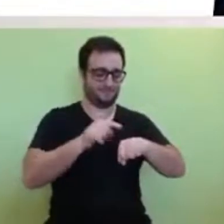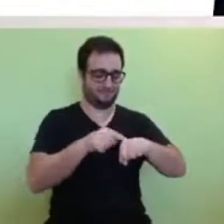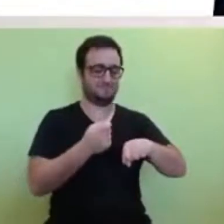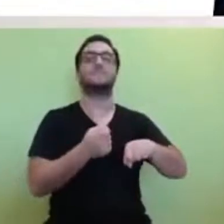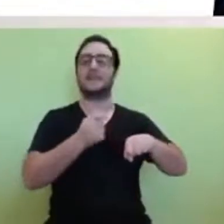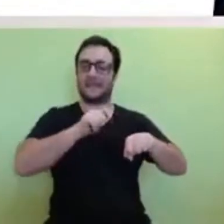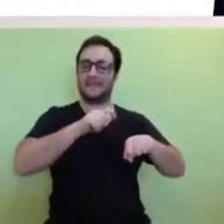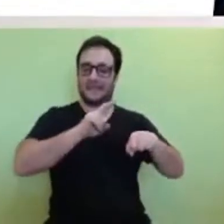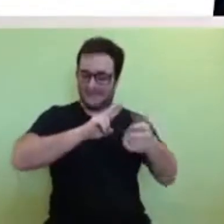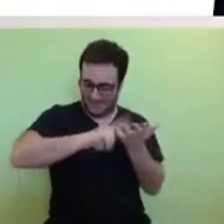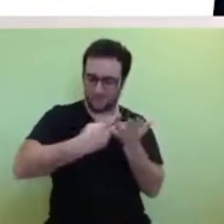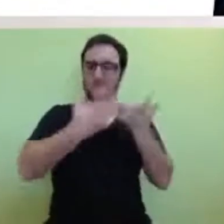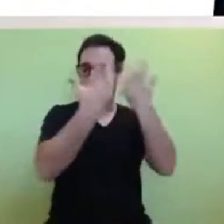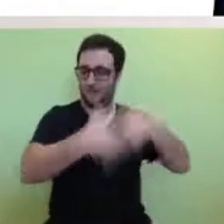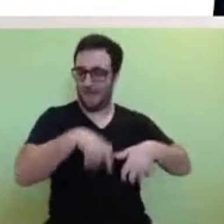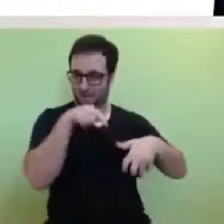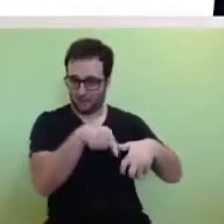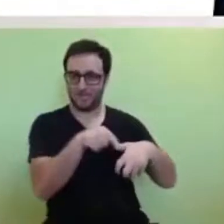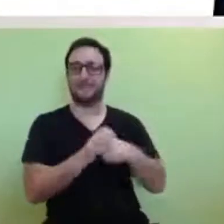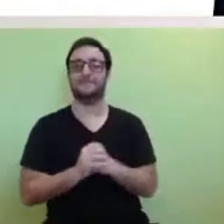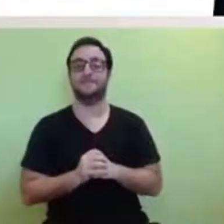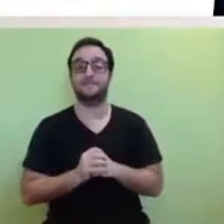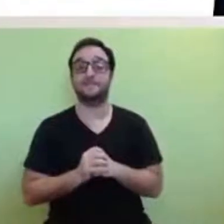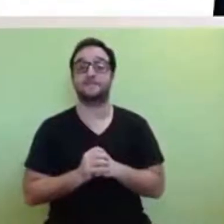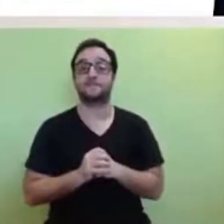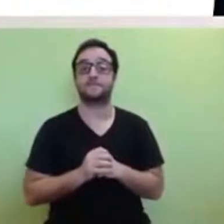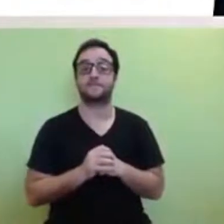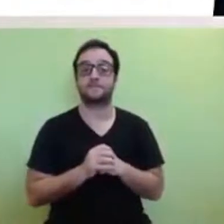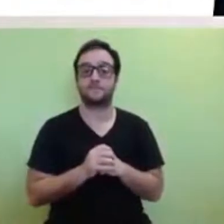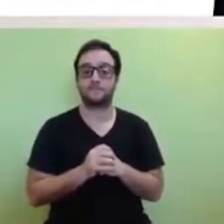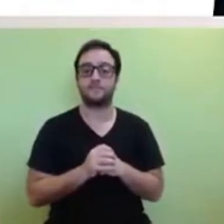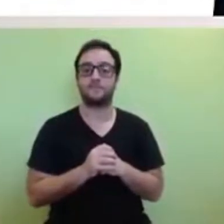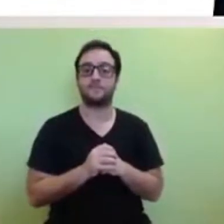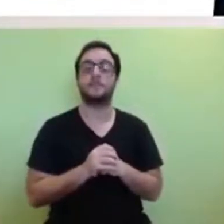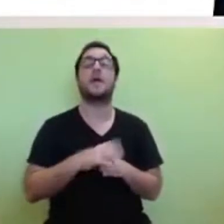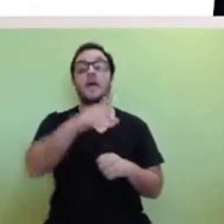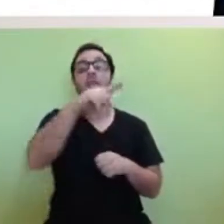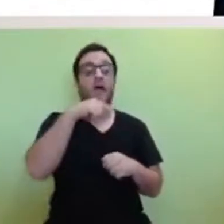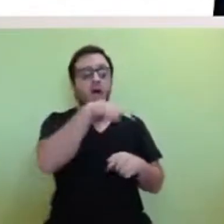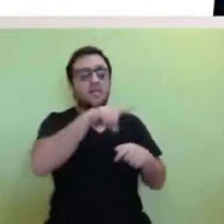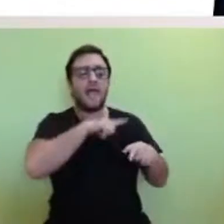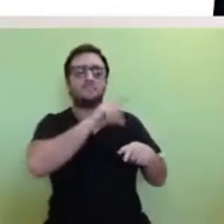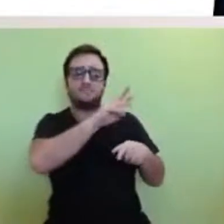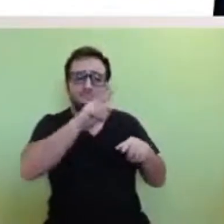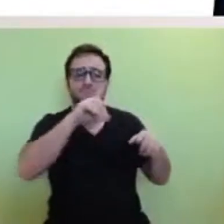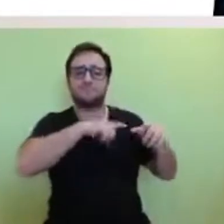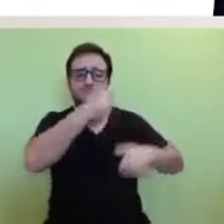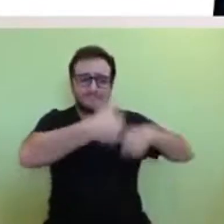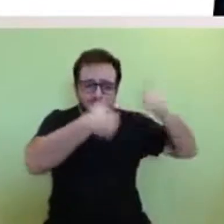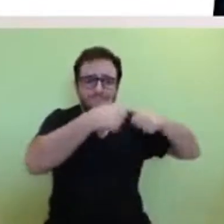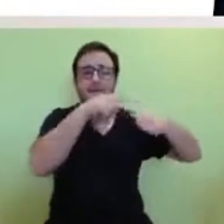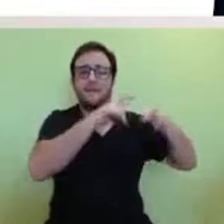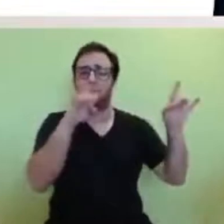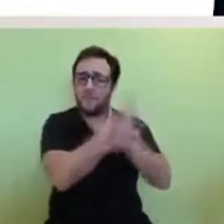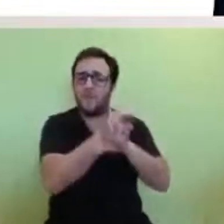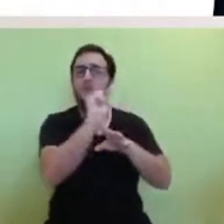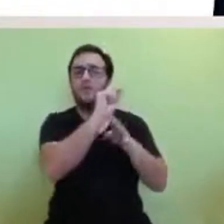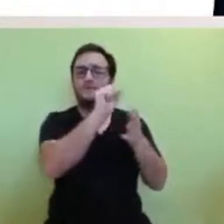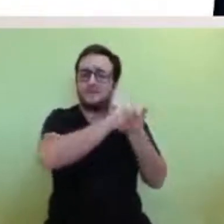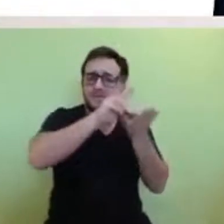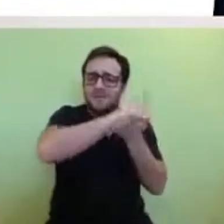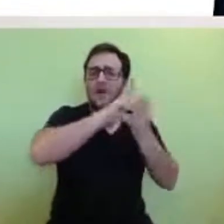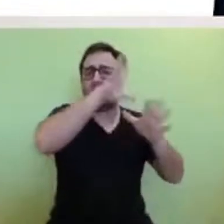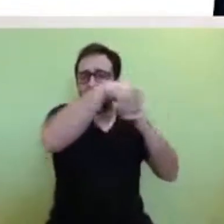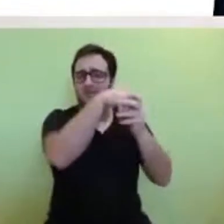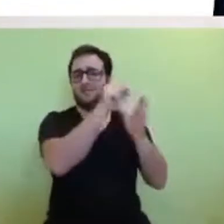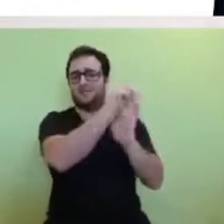de ajuda para um tradutor que utiliza a escrita de sinais. E para isso foi feito um experimento de